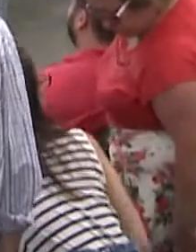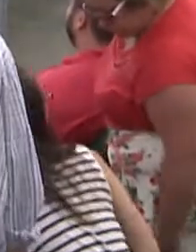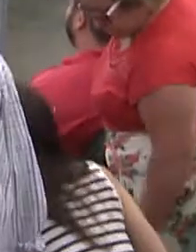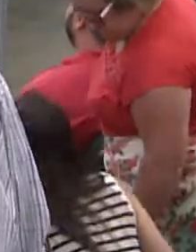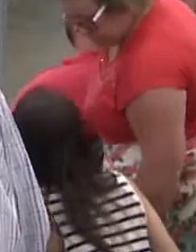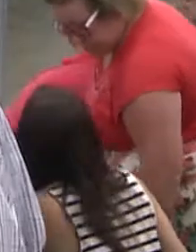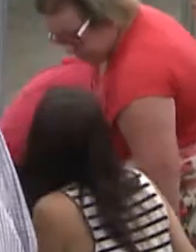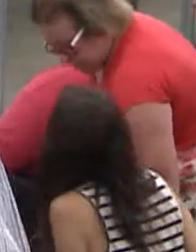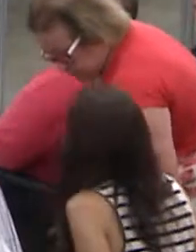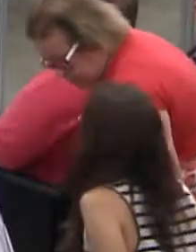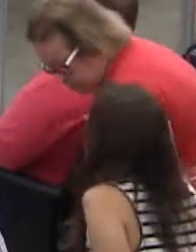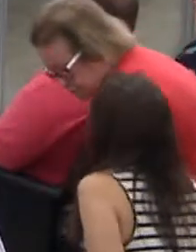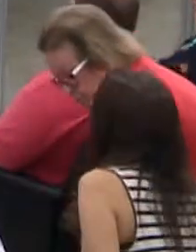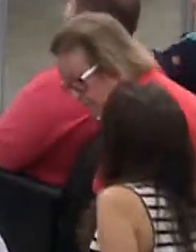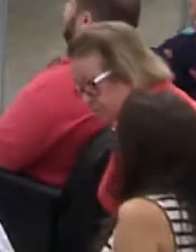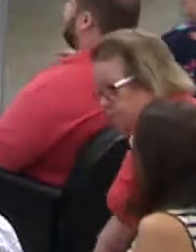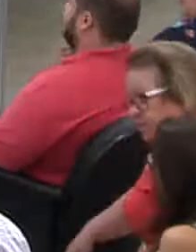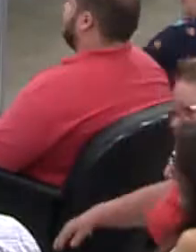Muito bem.